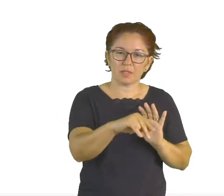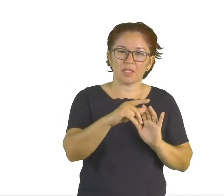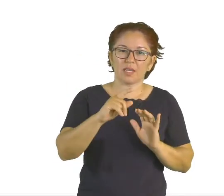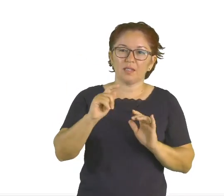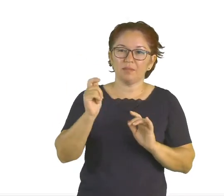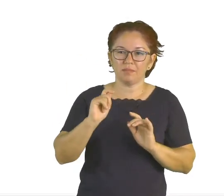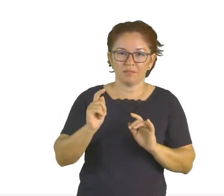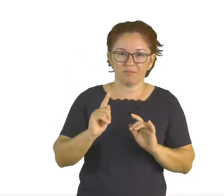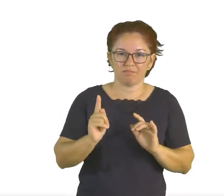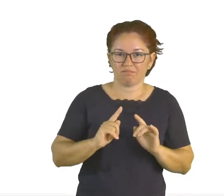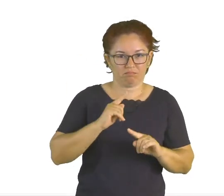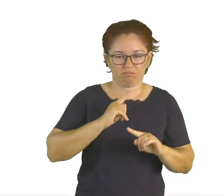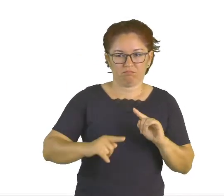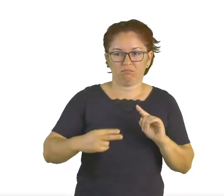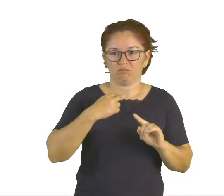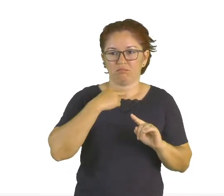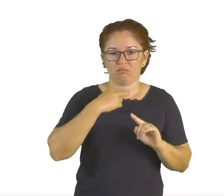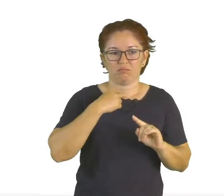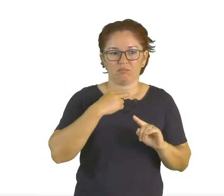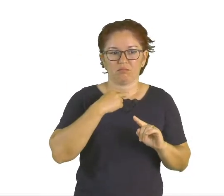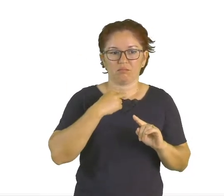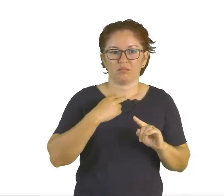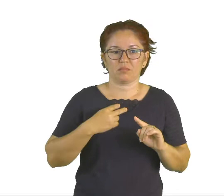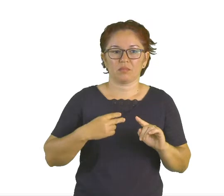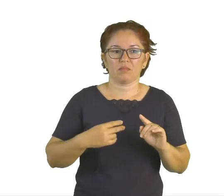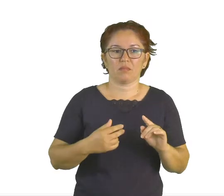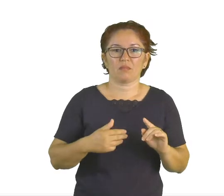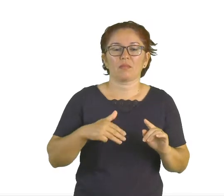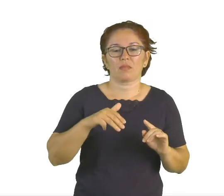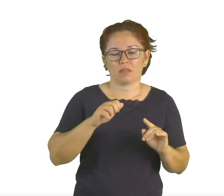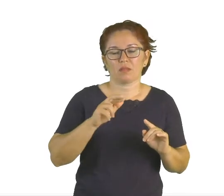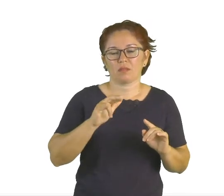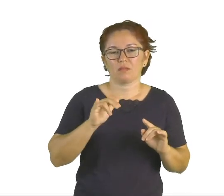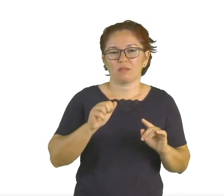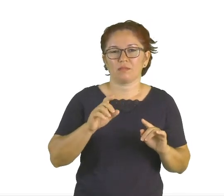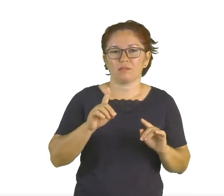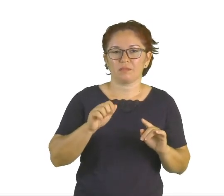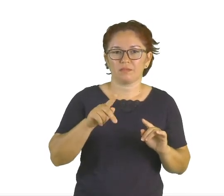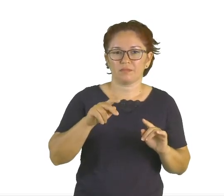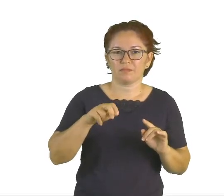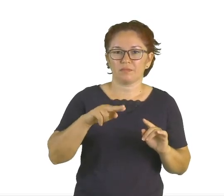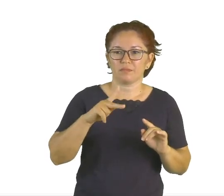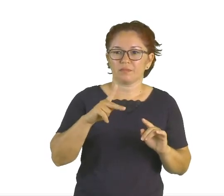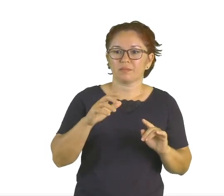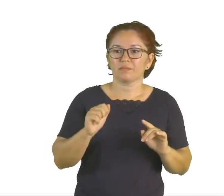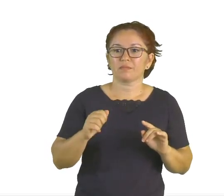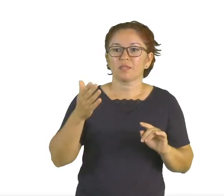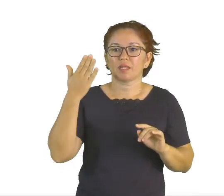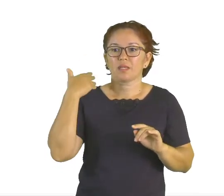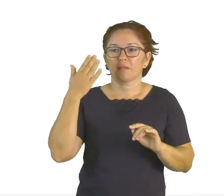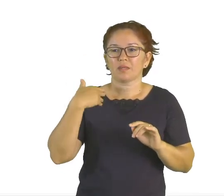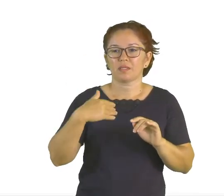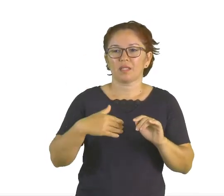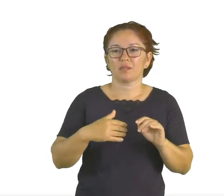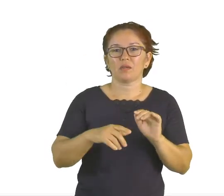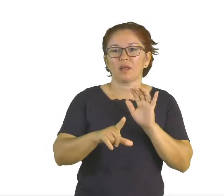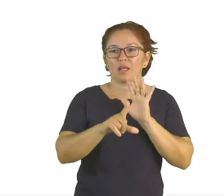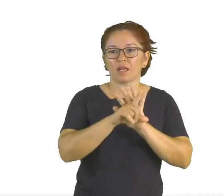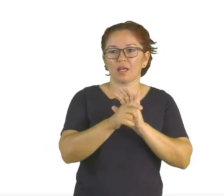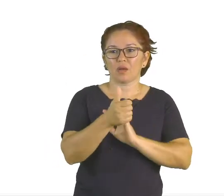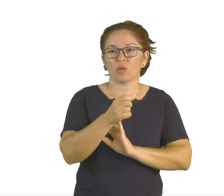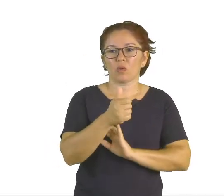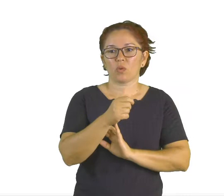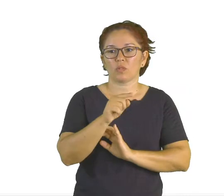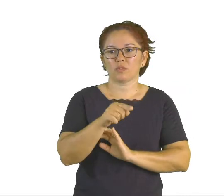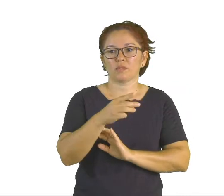11.340, de 7 de agosto de 2006, em vigência desde 22 de setembro de 2006,